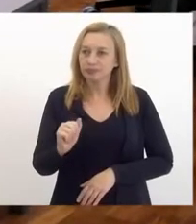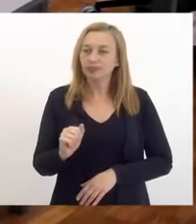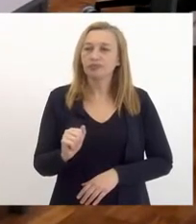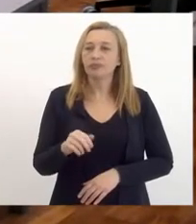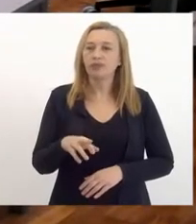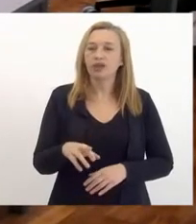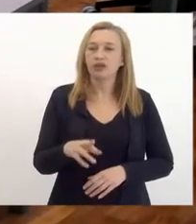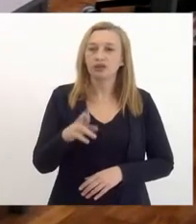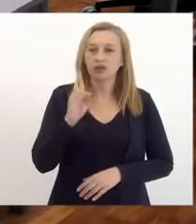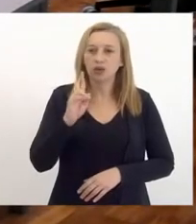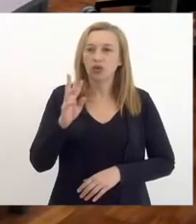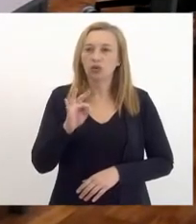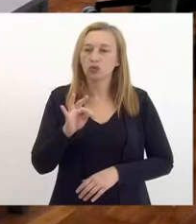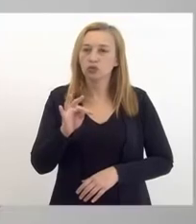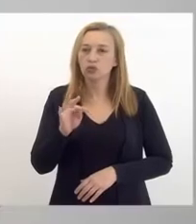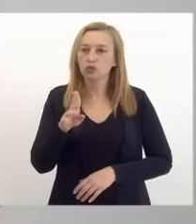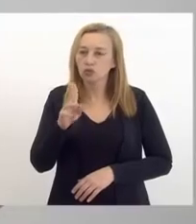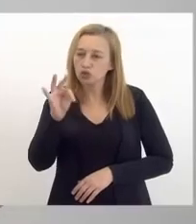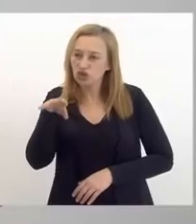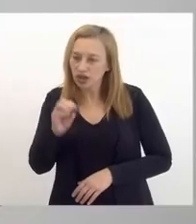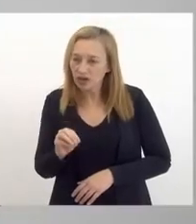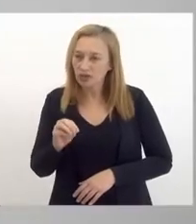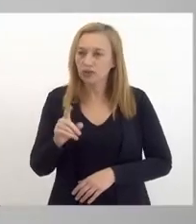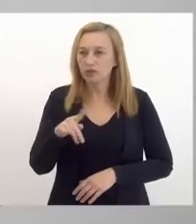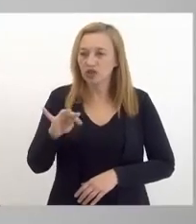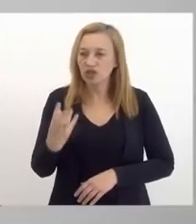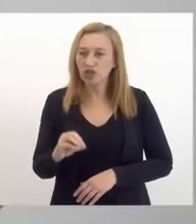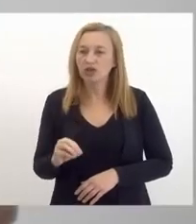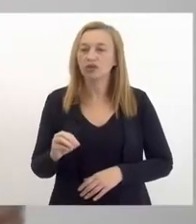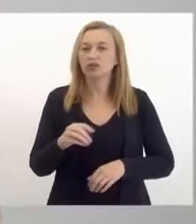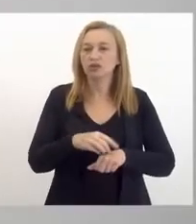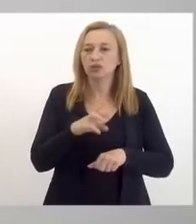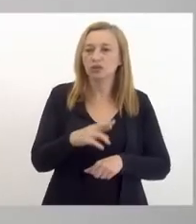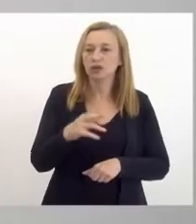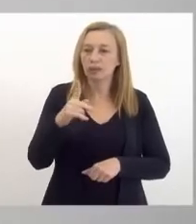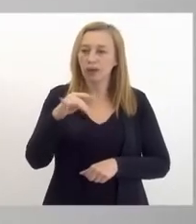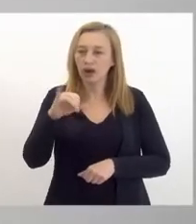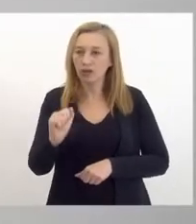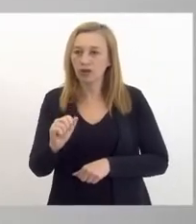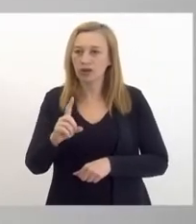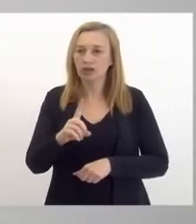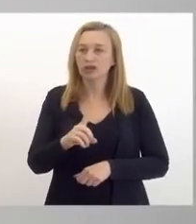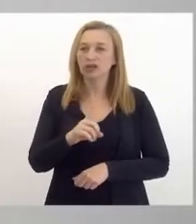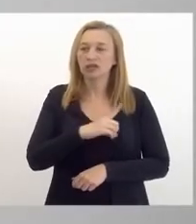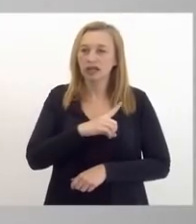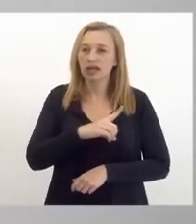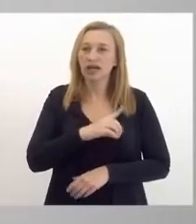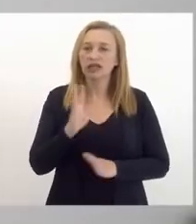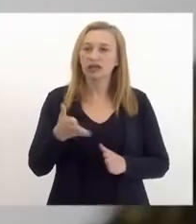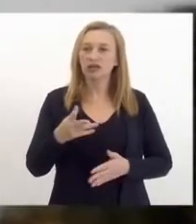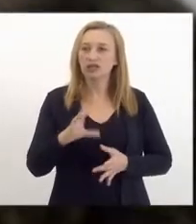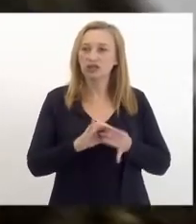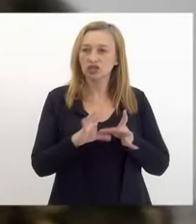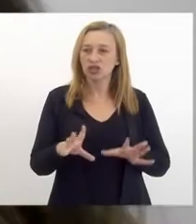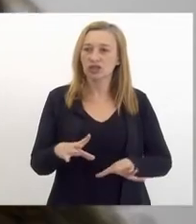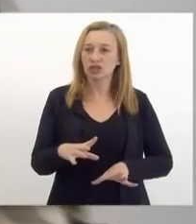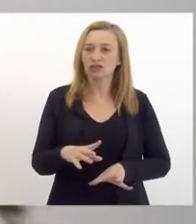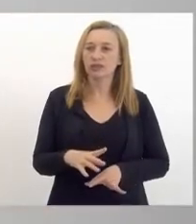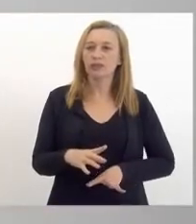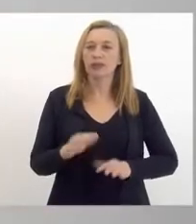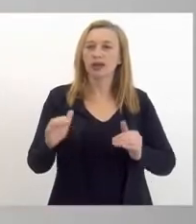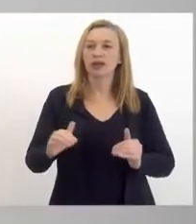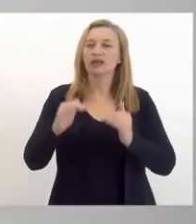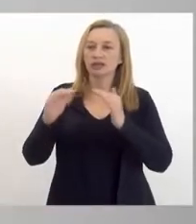senhor Gustavo Ribeiro, da Fundação Lente, doutora Paula Mari Reis, delegada. Eu vou passar a palavra, então, à sua